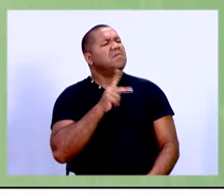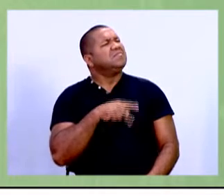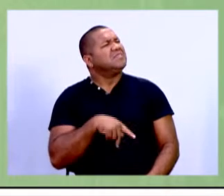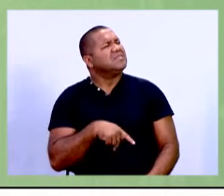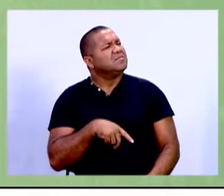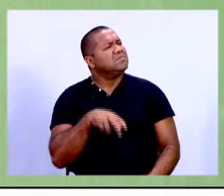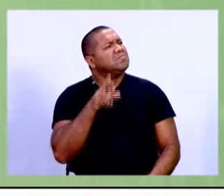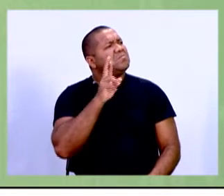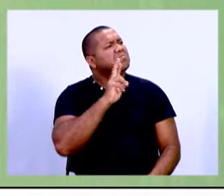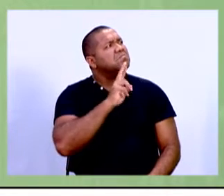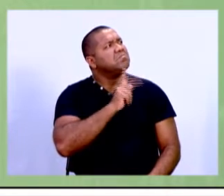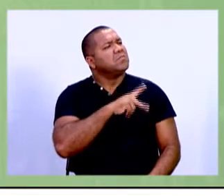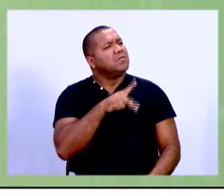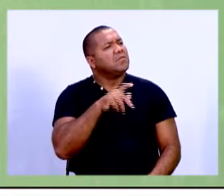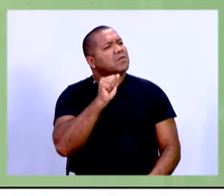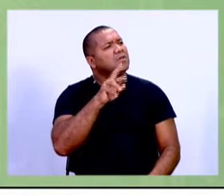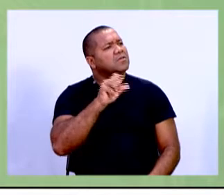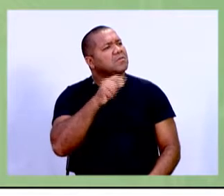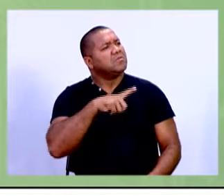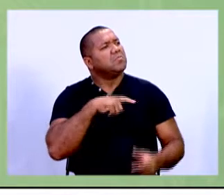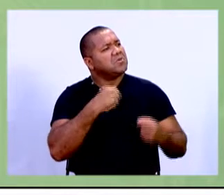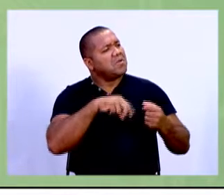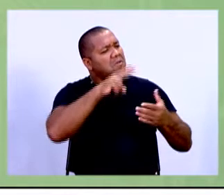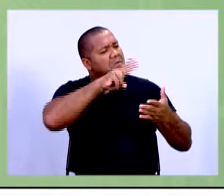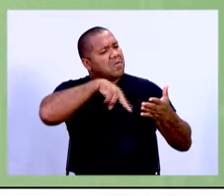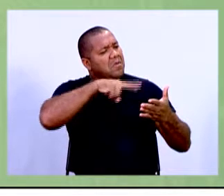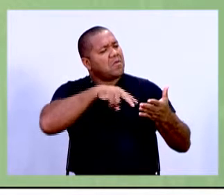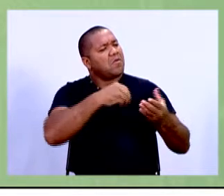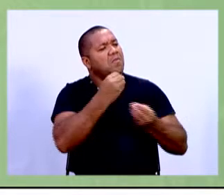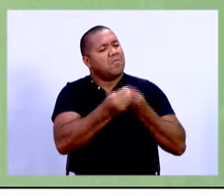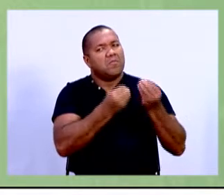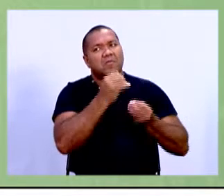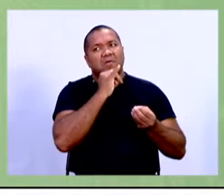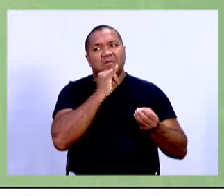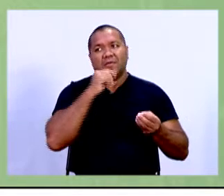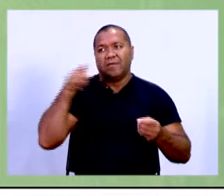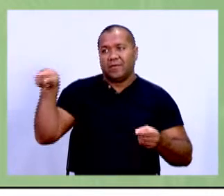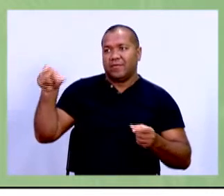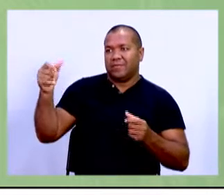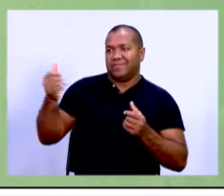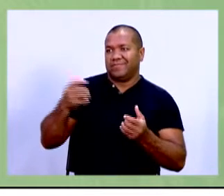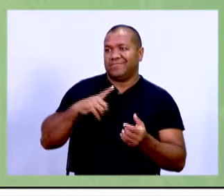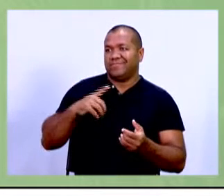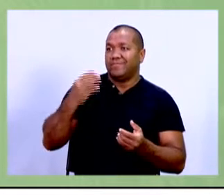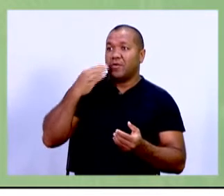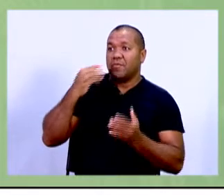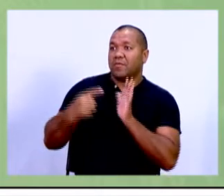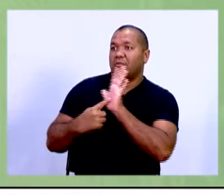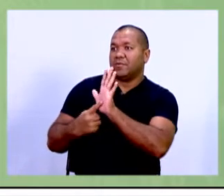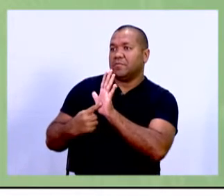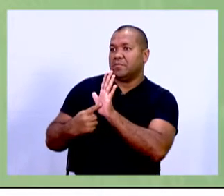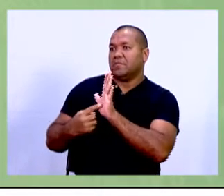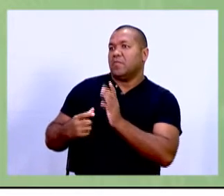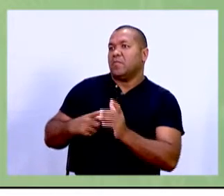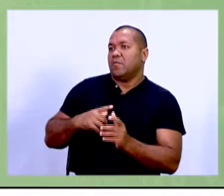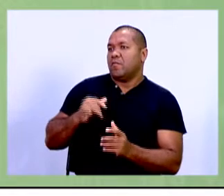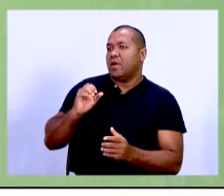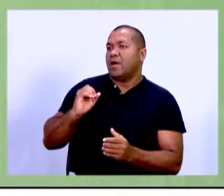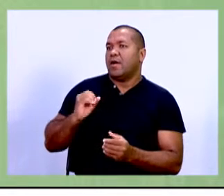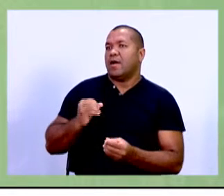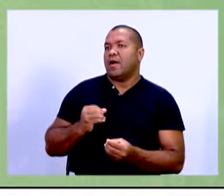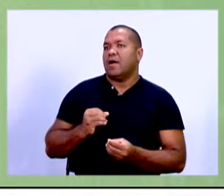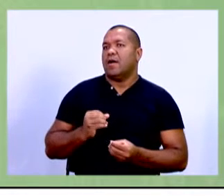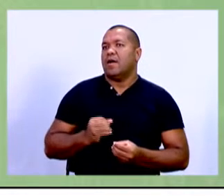essa resposta como você fosse o cliente para a gente, por favor? A solicitação acontece de